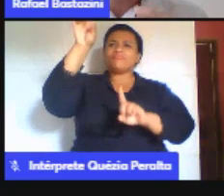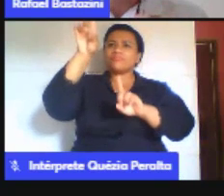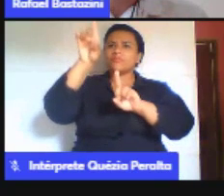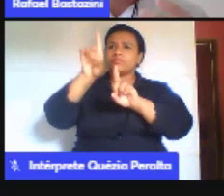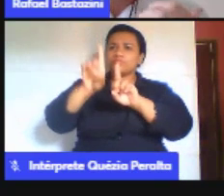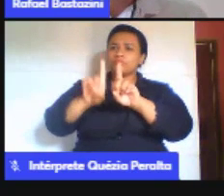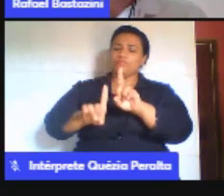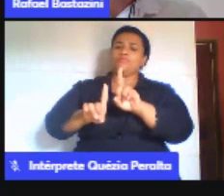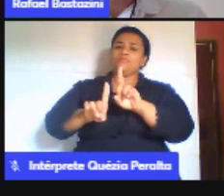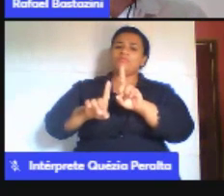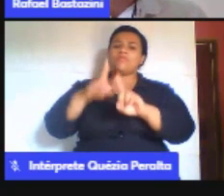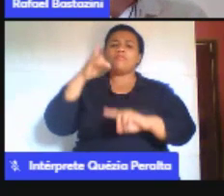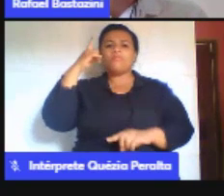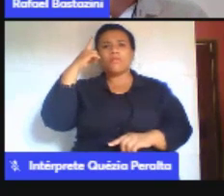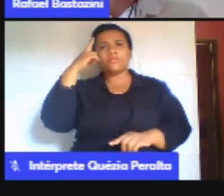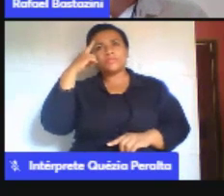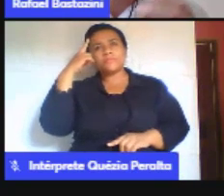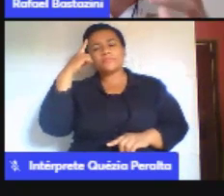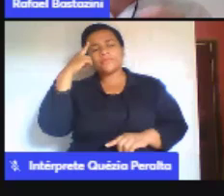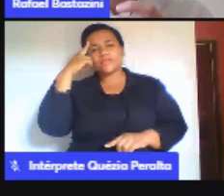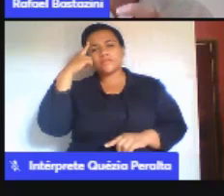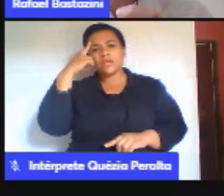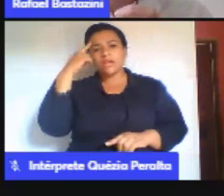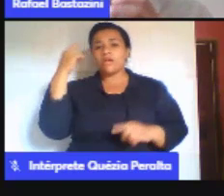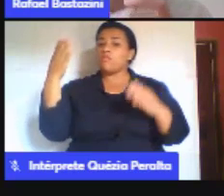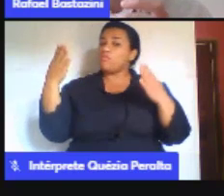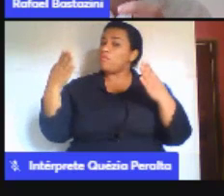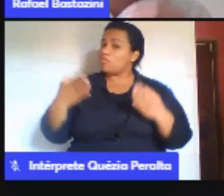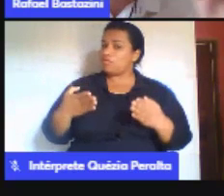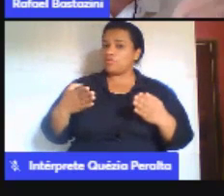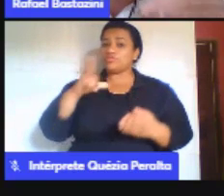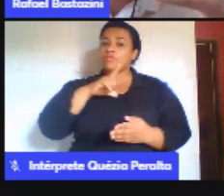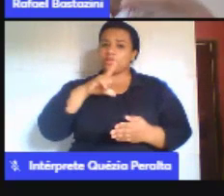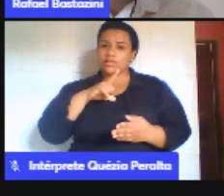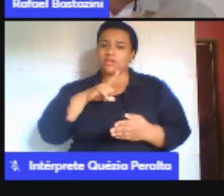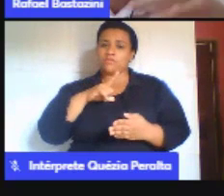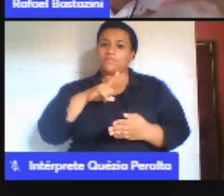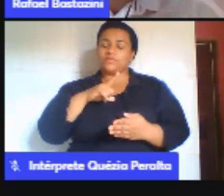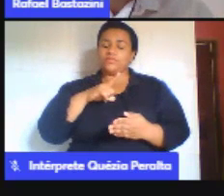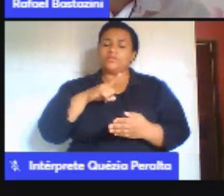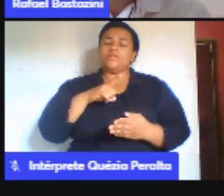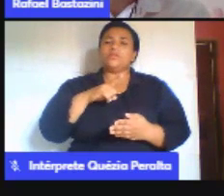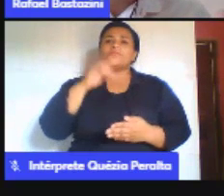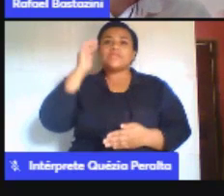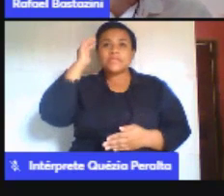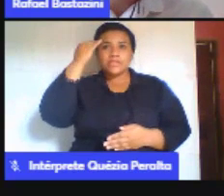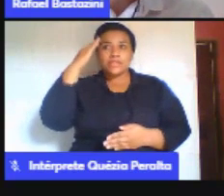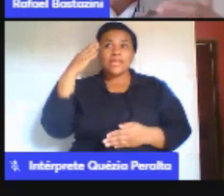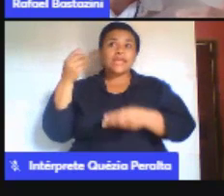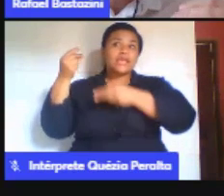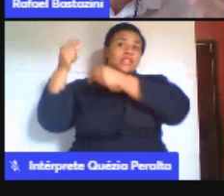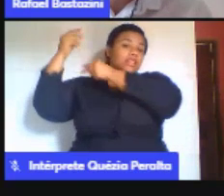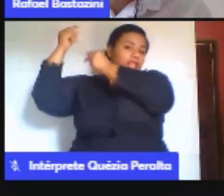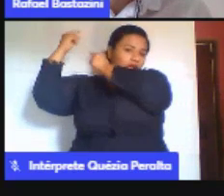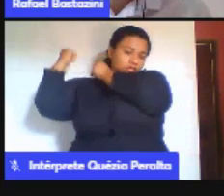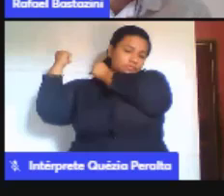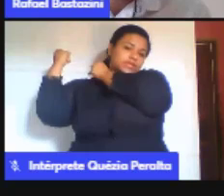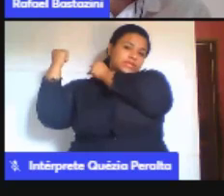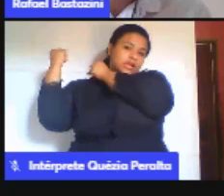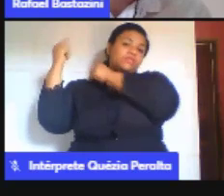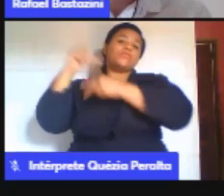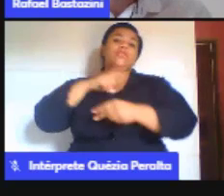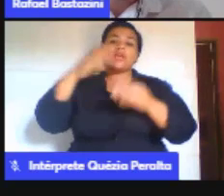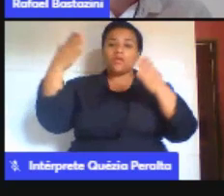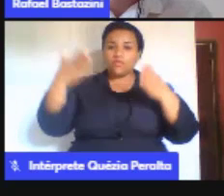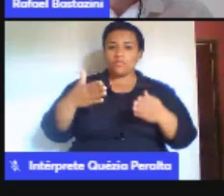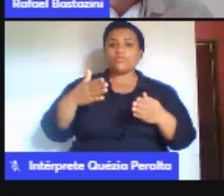pode pensar a partir do que a gente tem hoje, a gente tem que interpretar levando em consideração o contexto urbano do